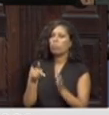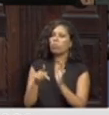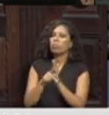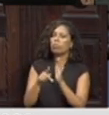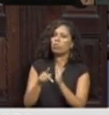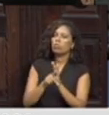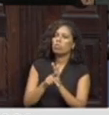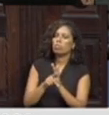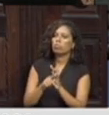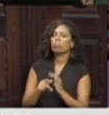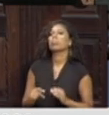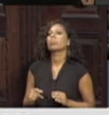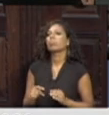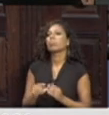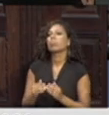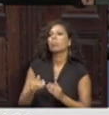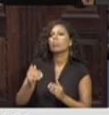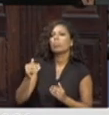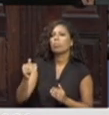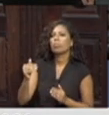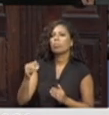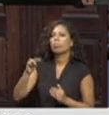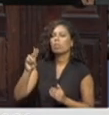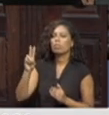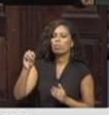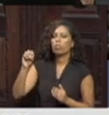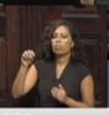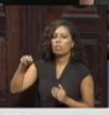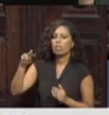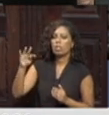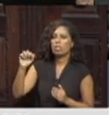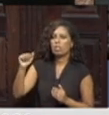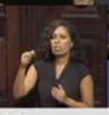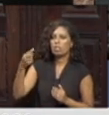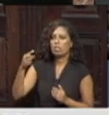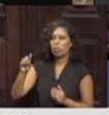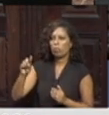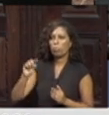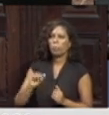Senhores que aprovam, como estão, aprovado. Vai a redação do vencido para a segunda discussão.